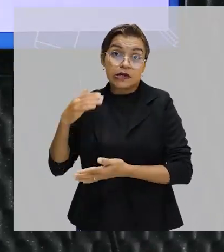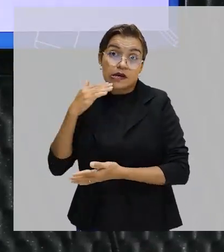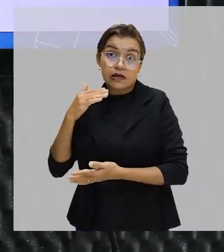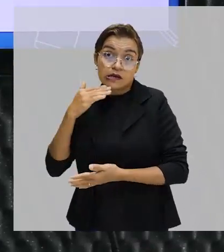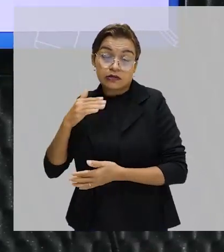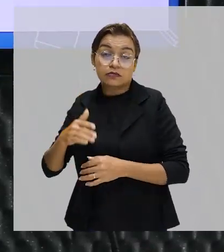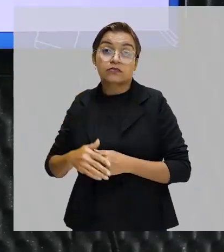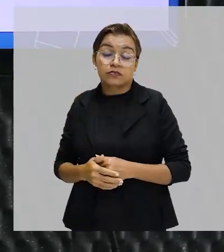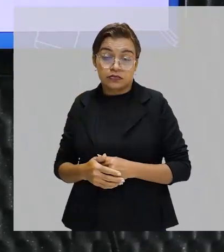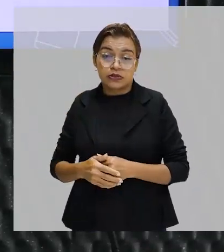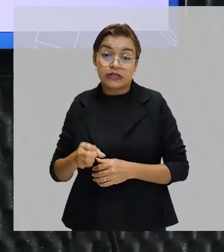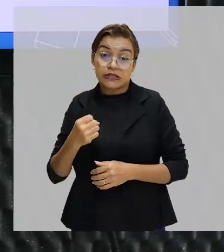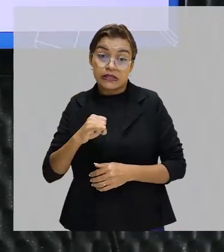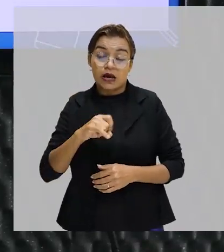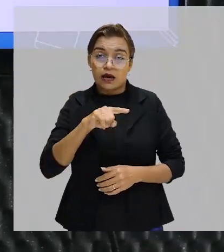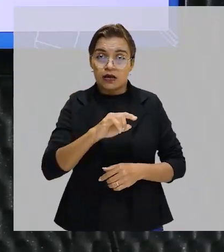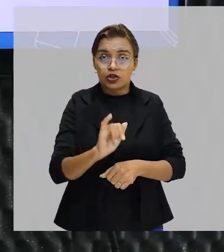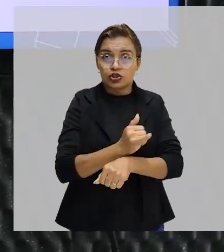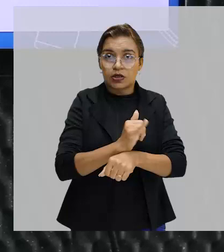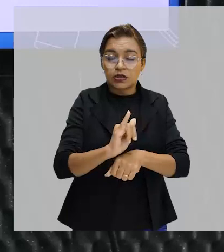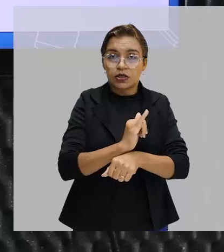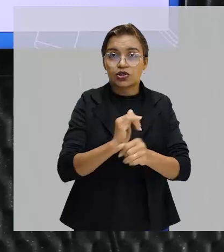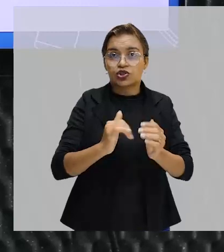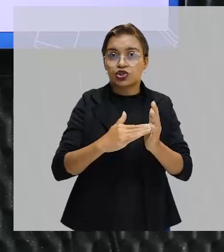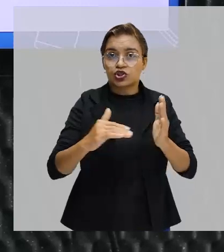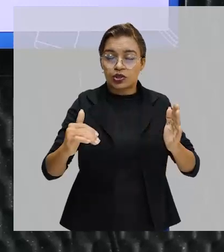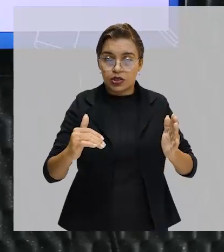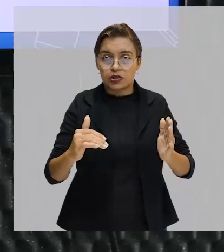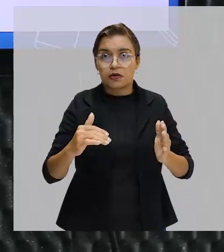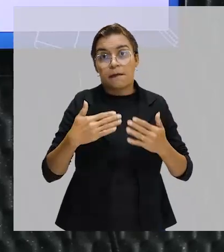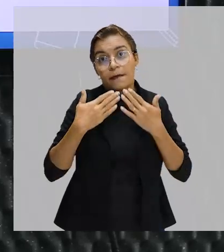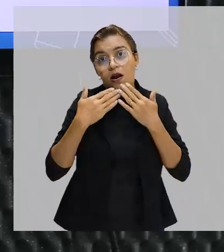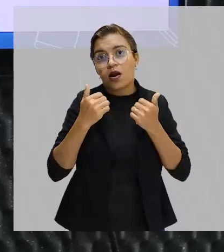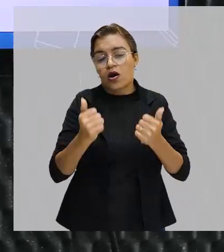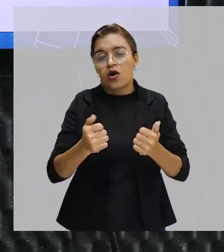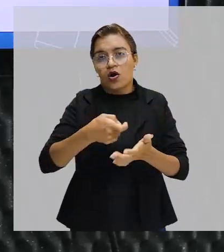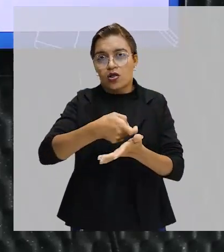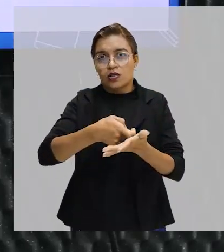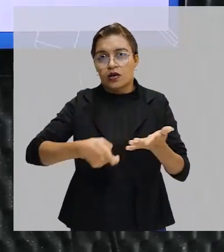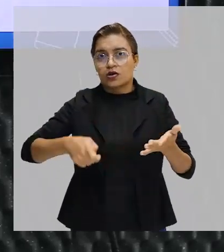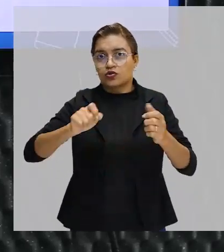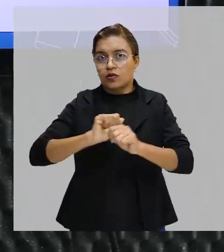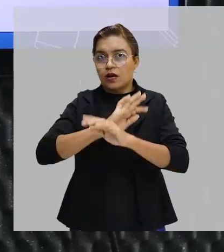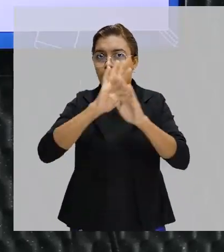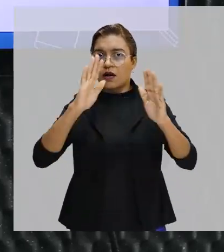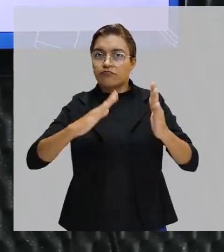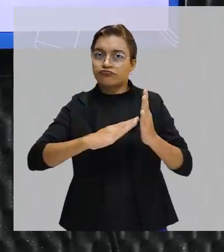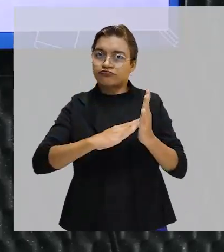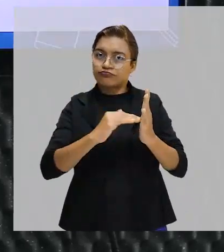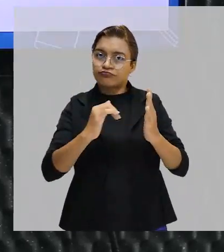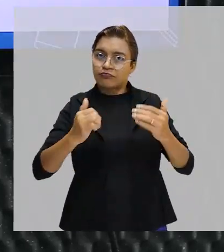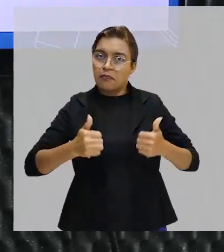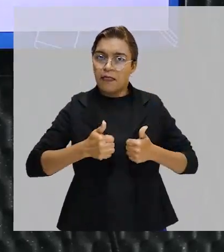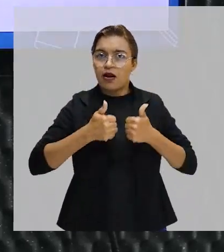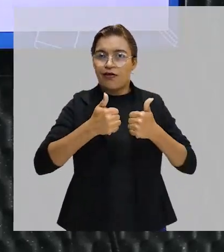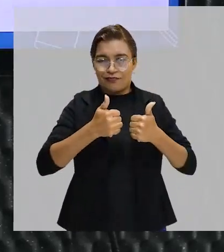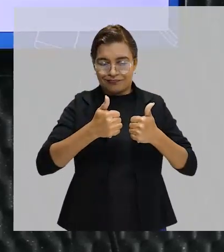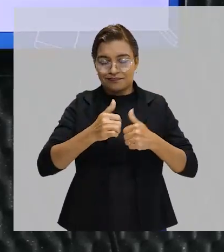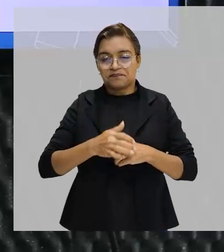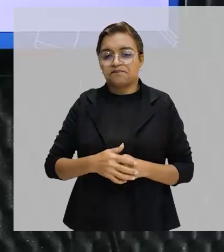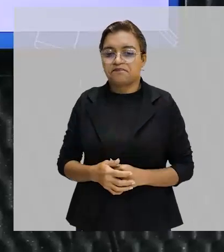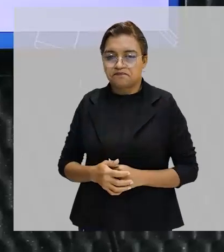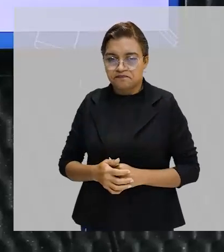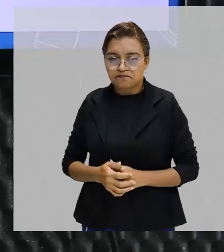forma proposital, para dar um recurso a mais ao meu texto, para dar um estilo a mais ao meu texto.